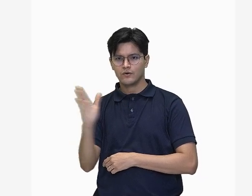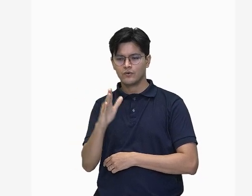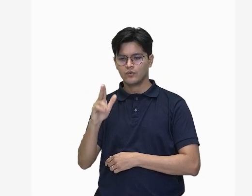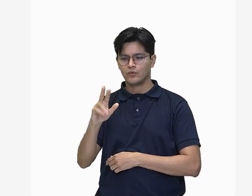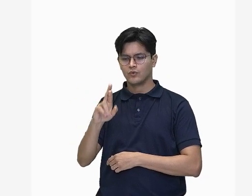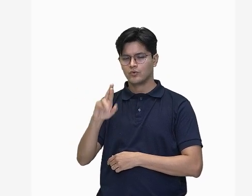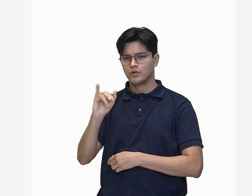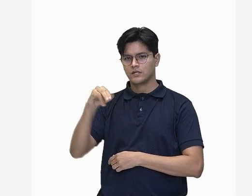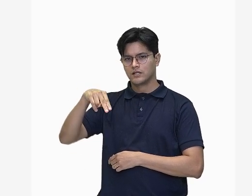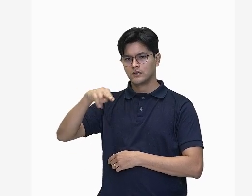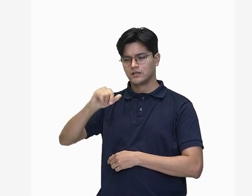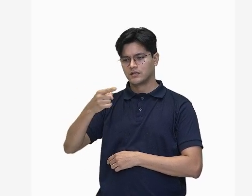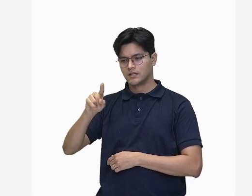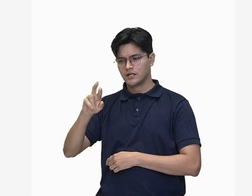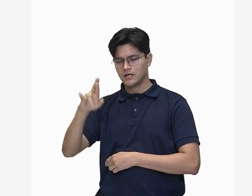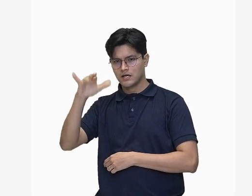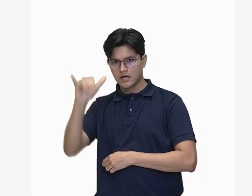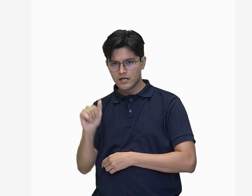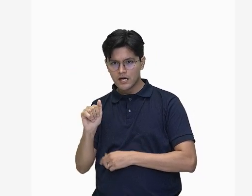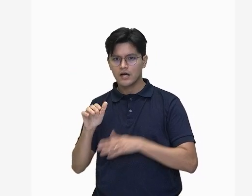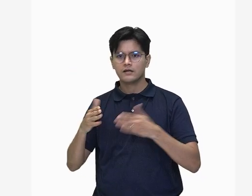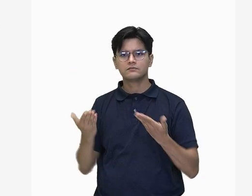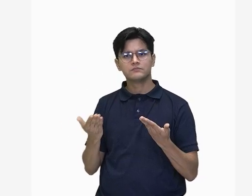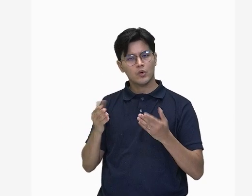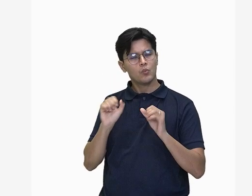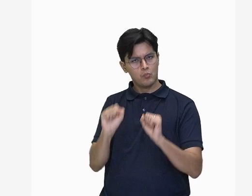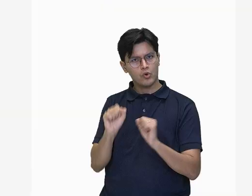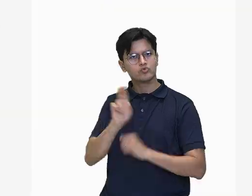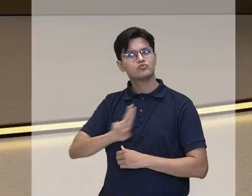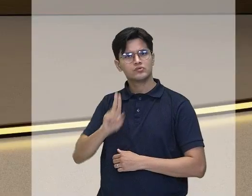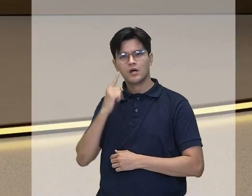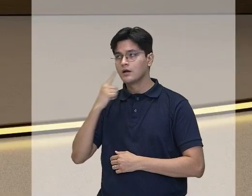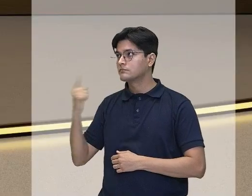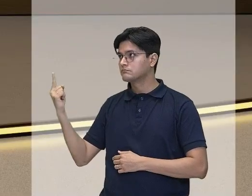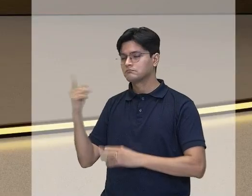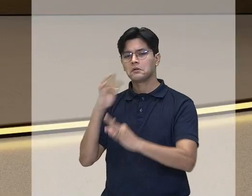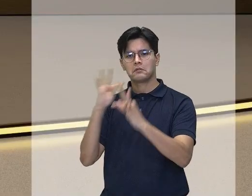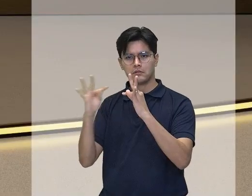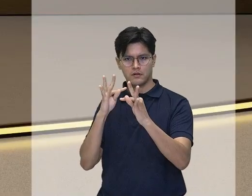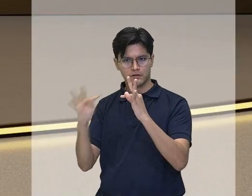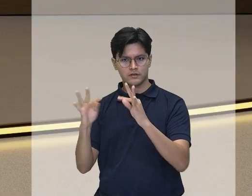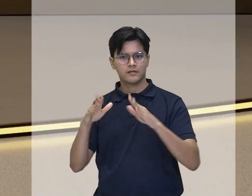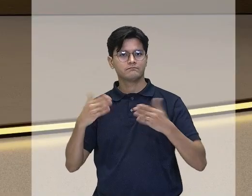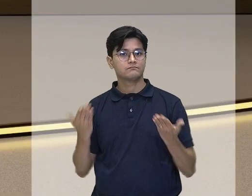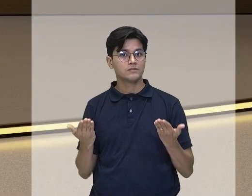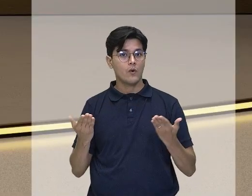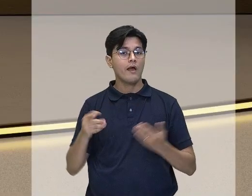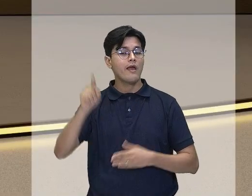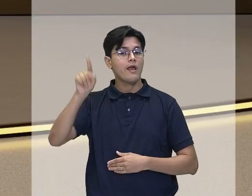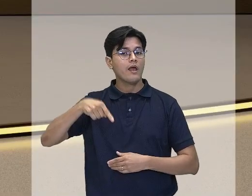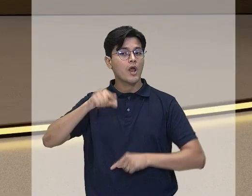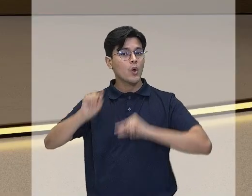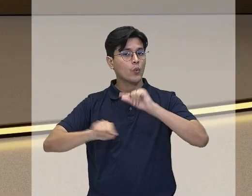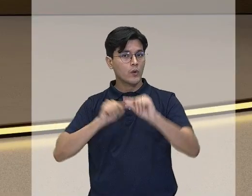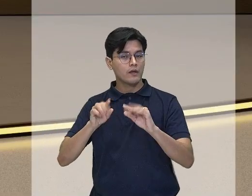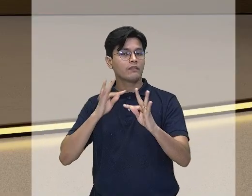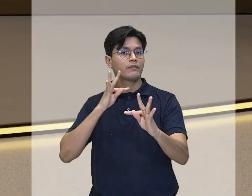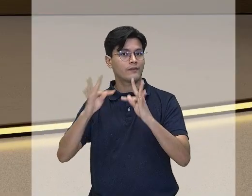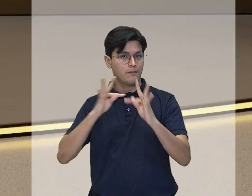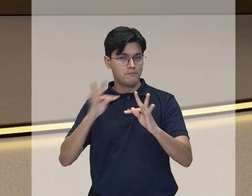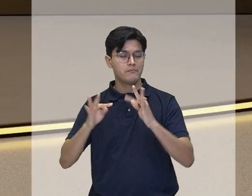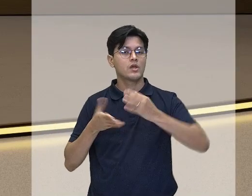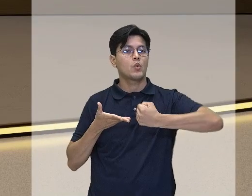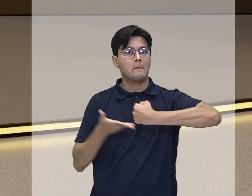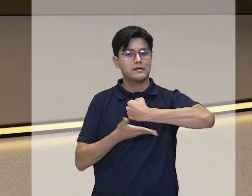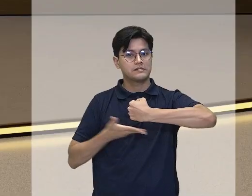que esse conhecimento aí é devido a estudos científicos, né? Foi ali, essa planta, né, ela foi